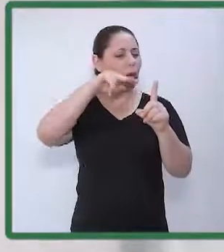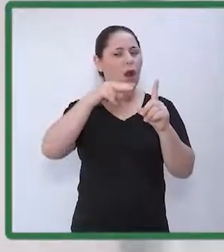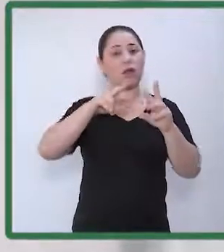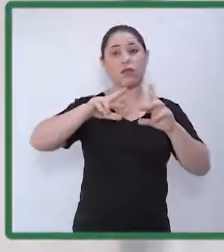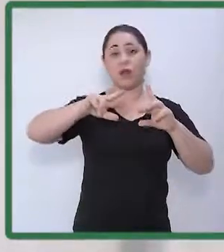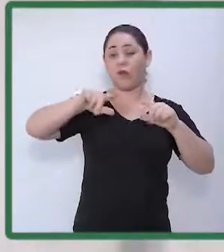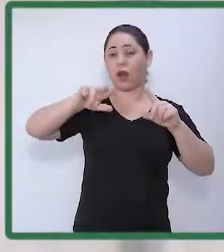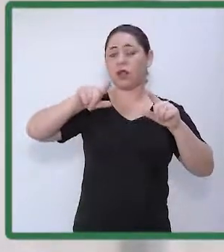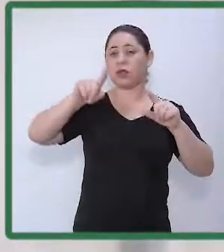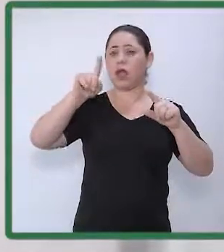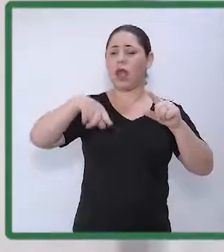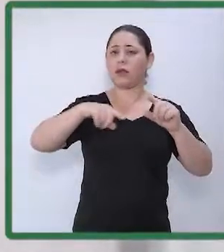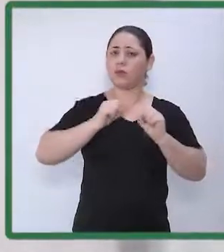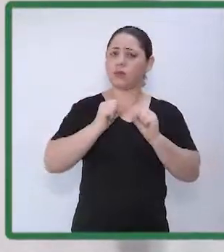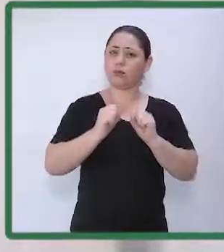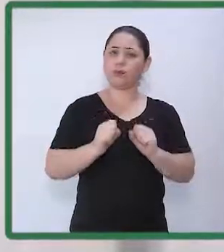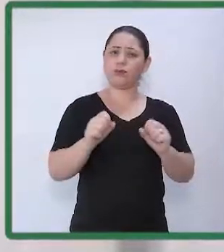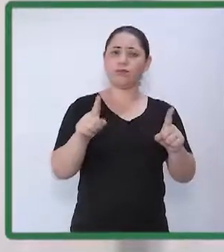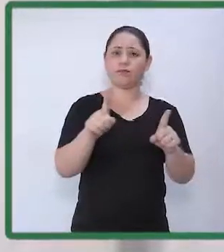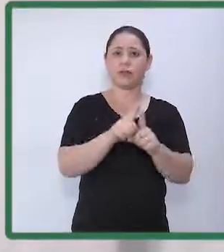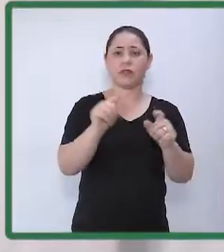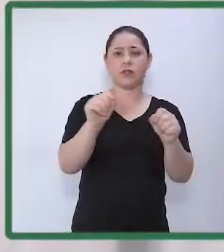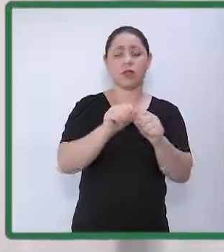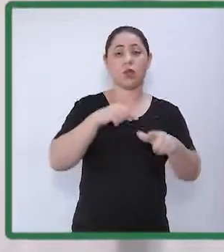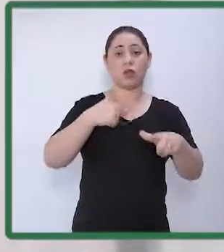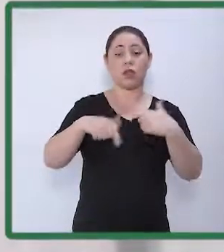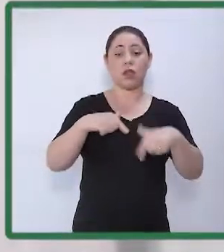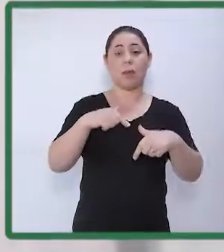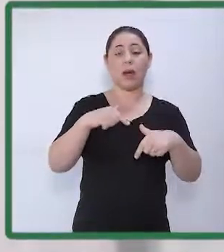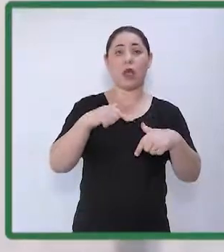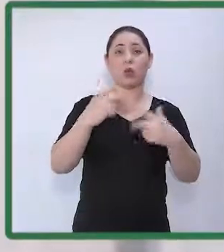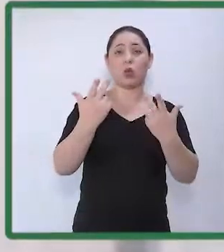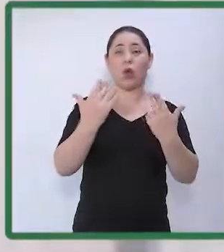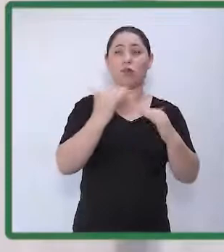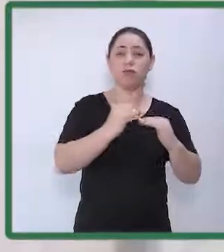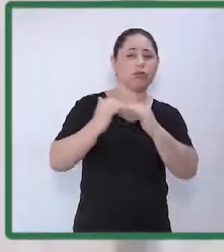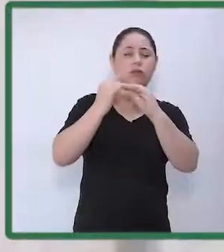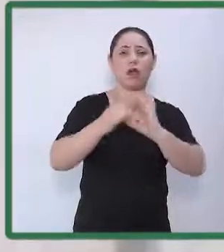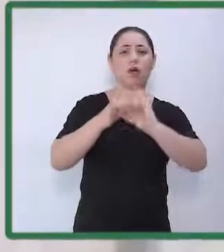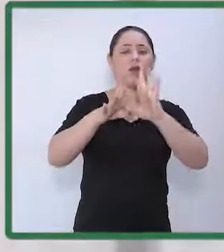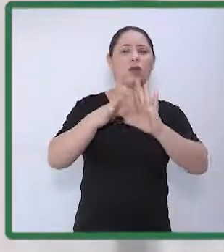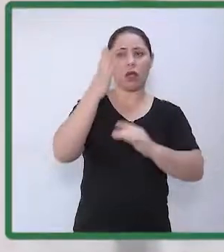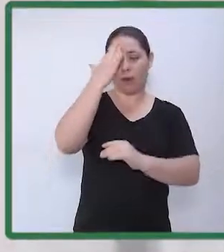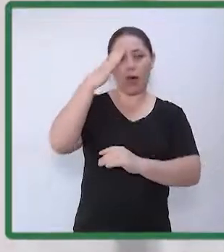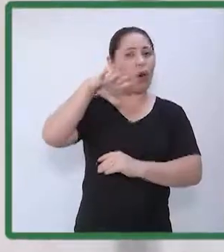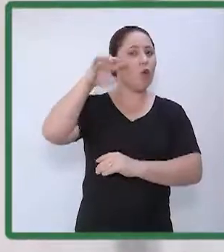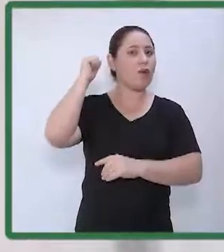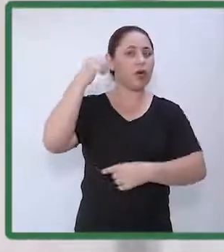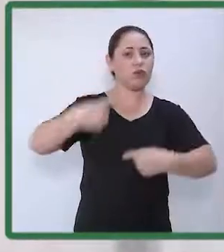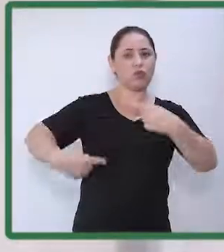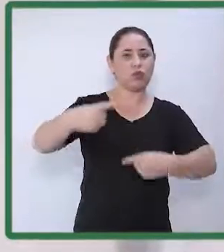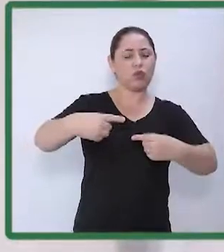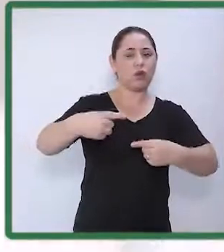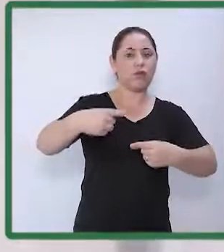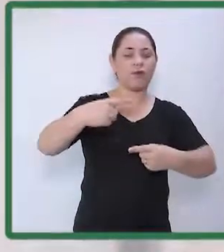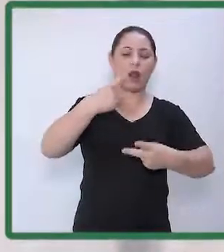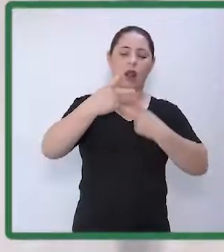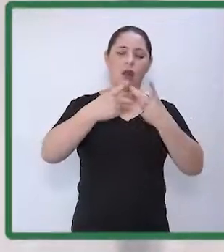olhar de poder fazer um trabalho democrático, sabendo ouvir, sabendo